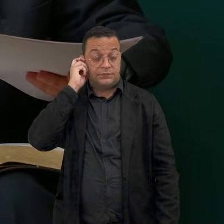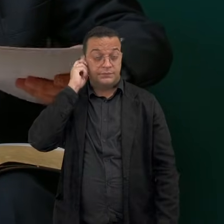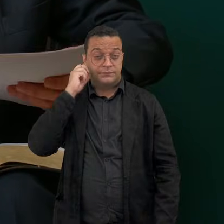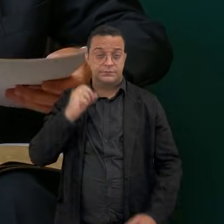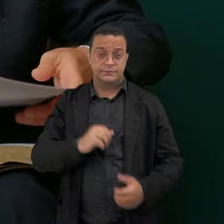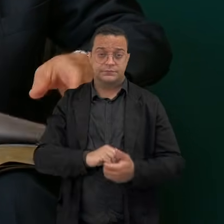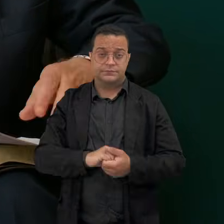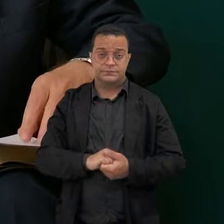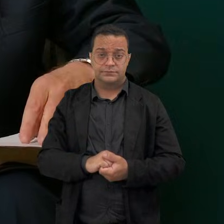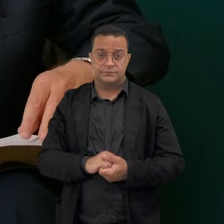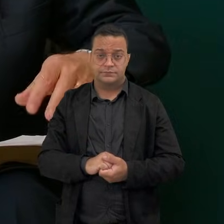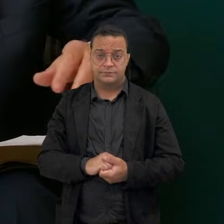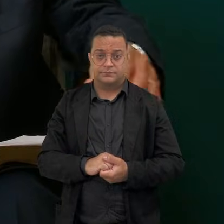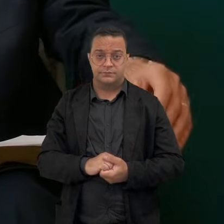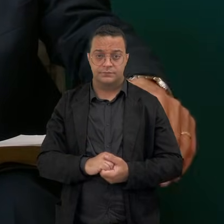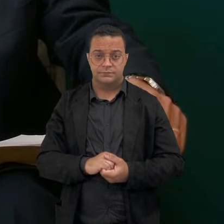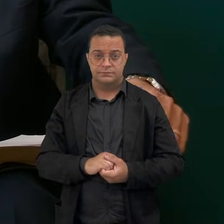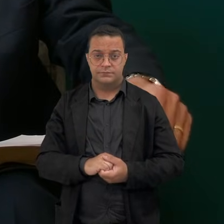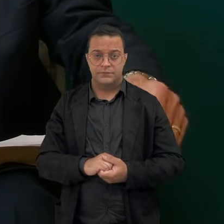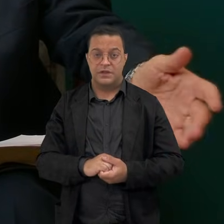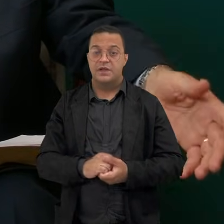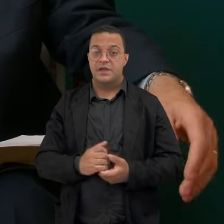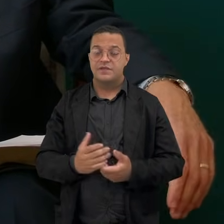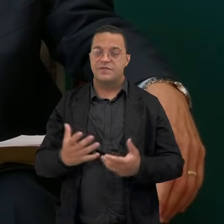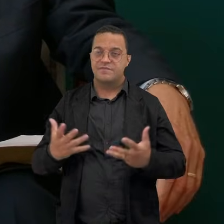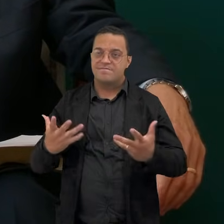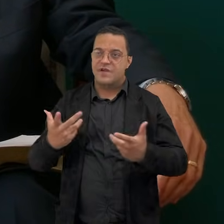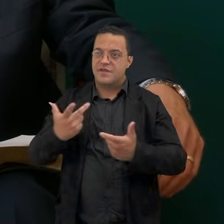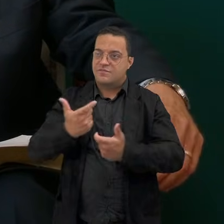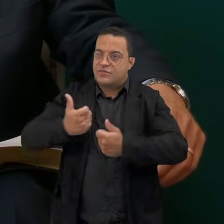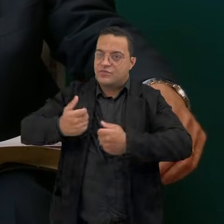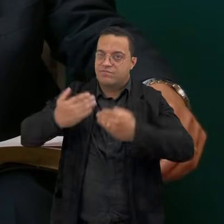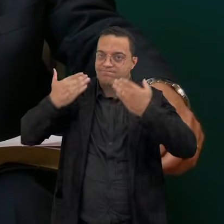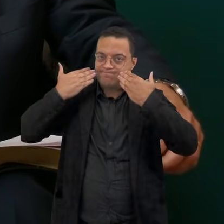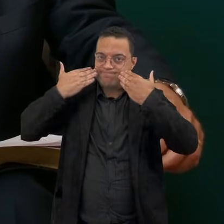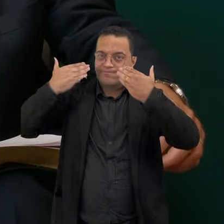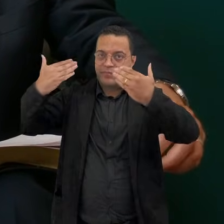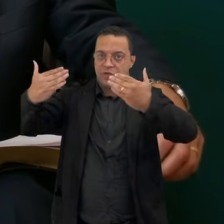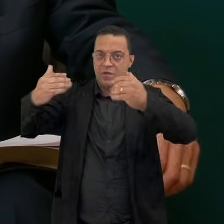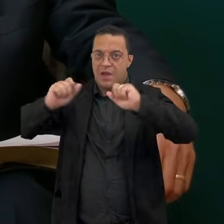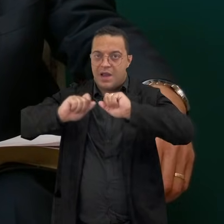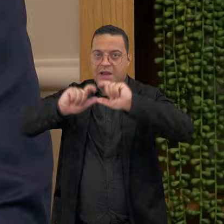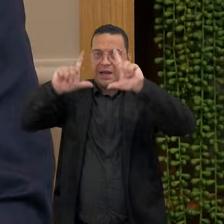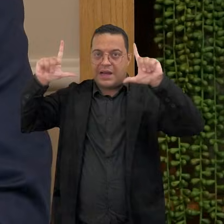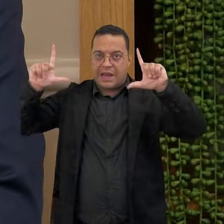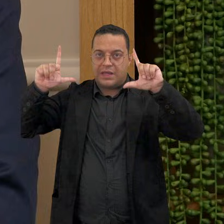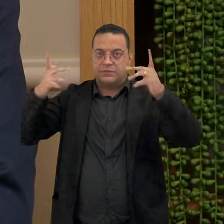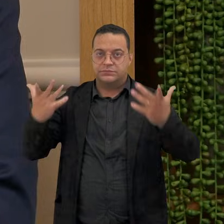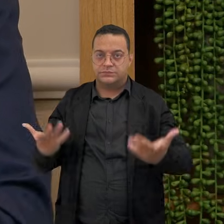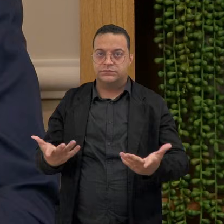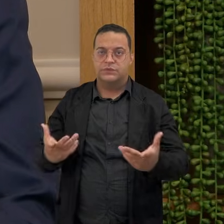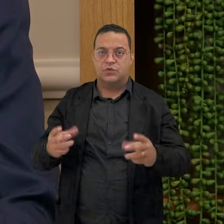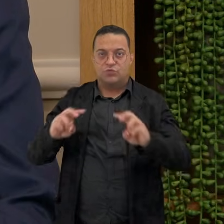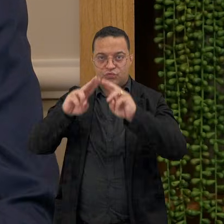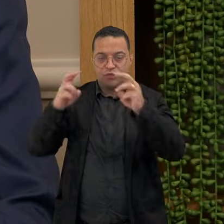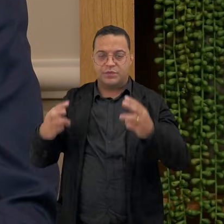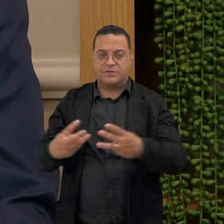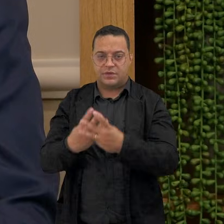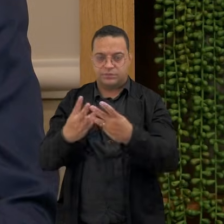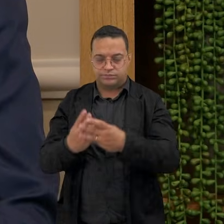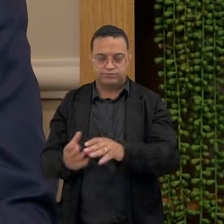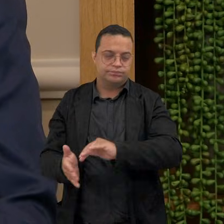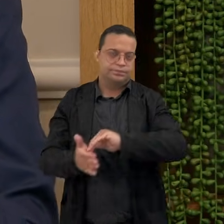algo que é evidente para todos. Isso mesmo. Inclusive, o pastor Fernando, aqui em Cantares